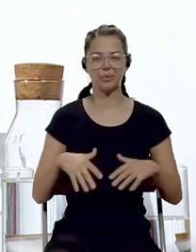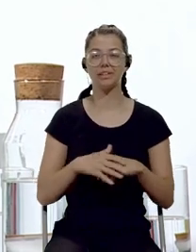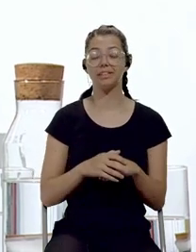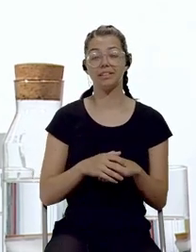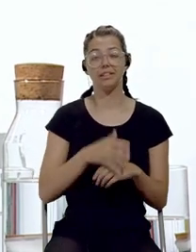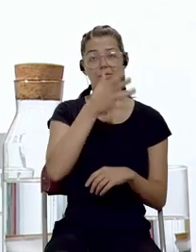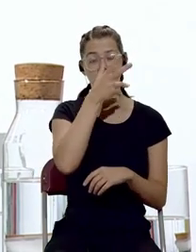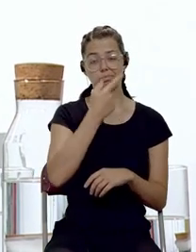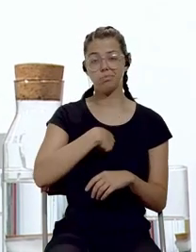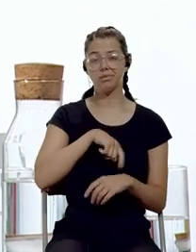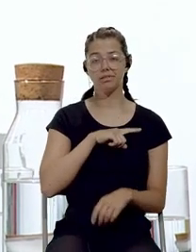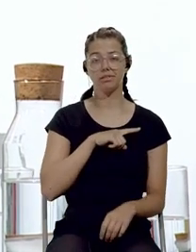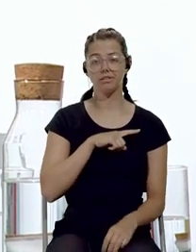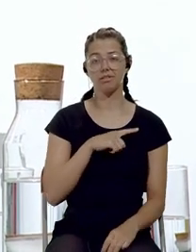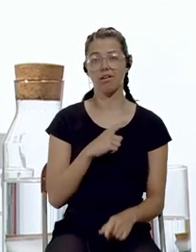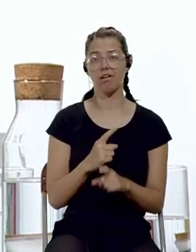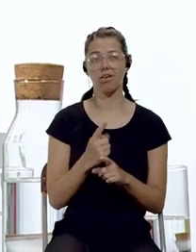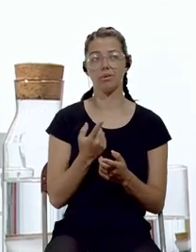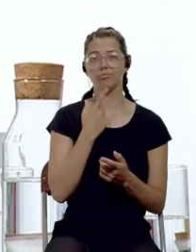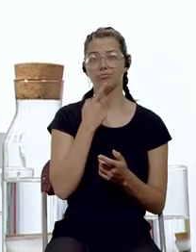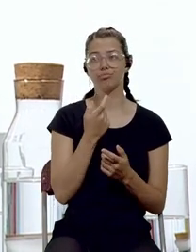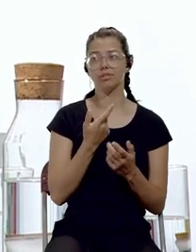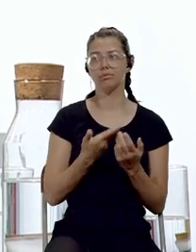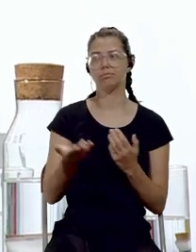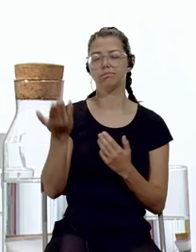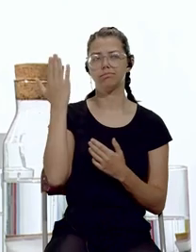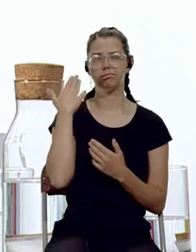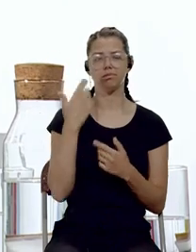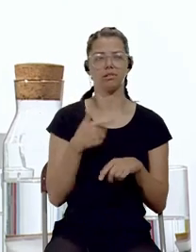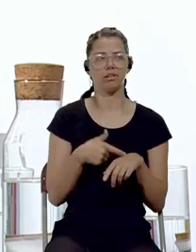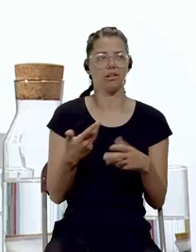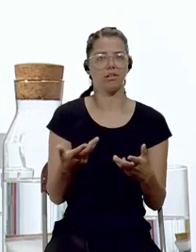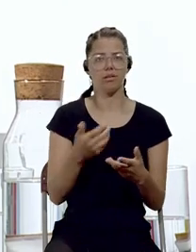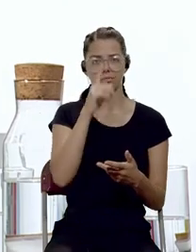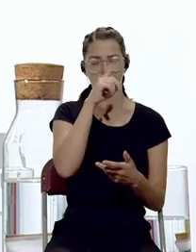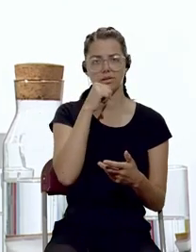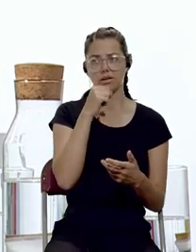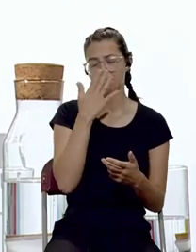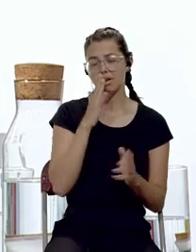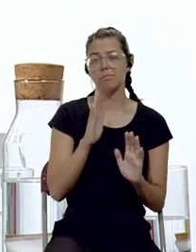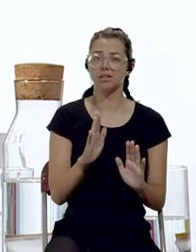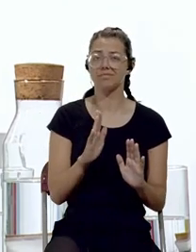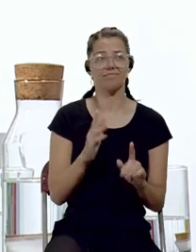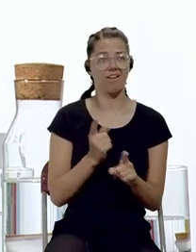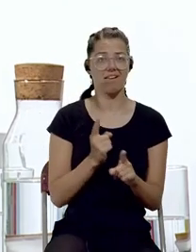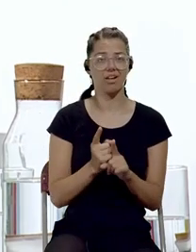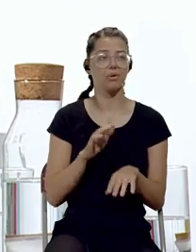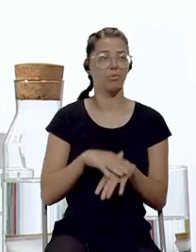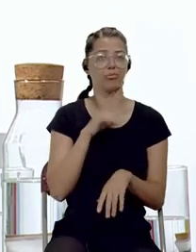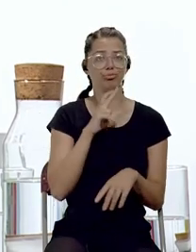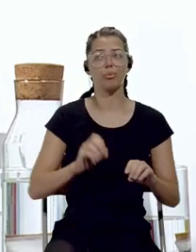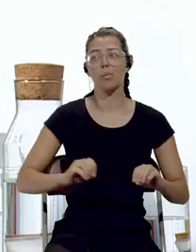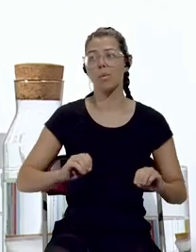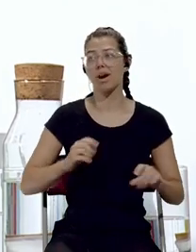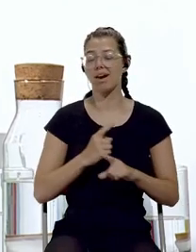Infelizmente nós temos que continuar a fazer muitas perguntas de outros tempos, não é? Porque enquanto não há soluções para as questões, enquanto não temos as respostas, temos que